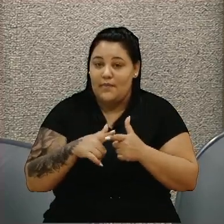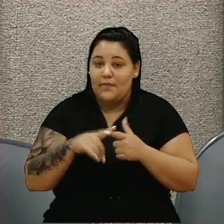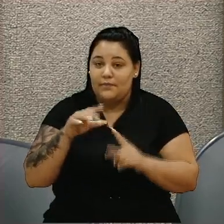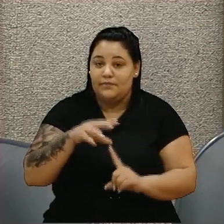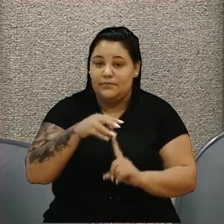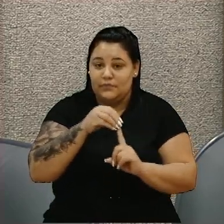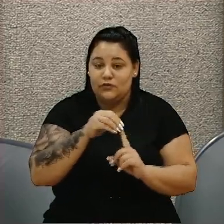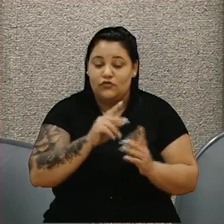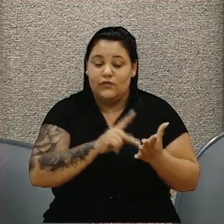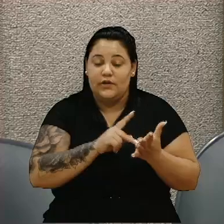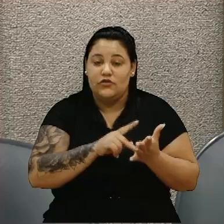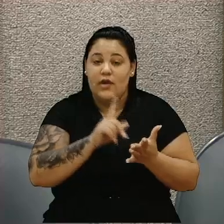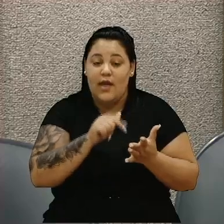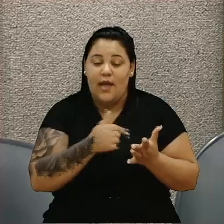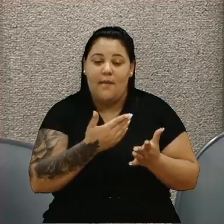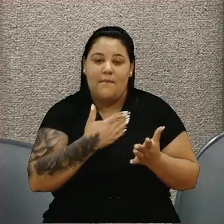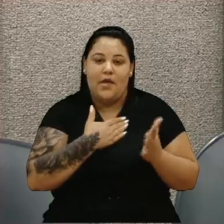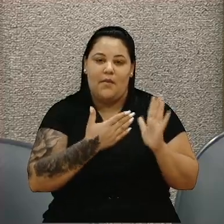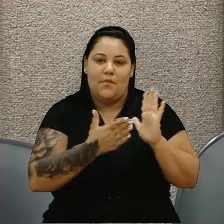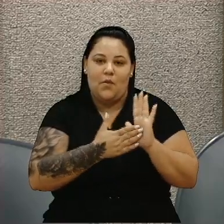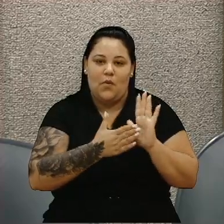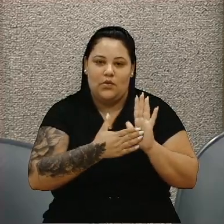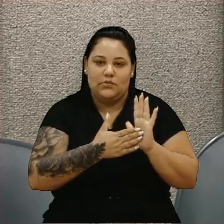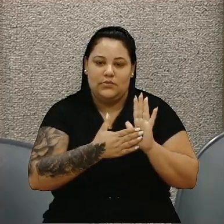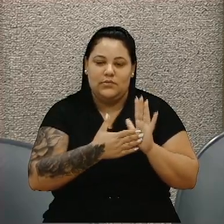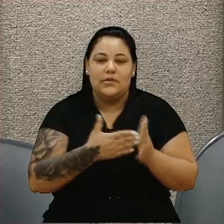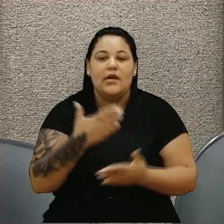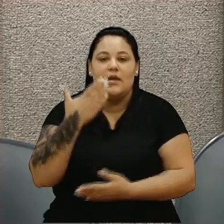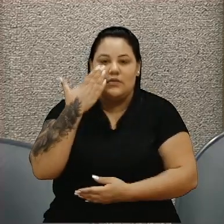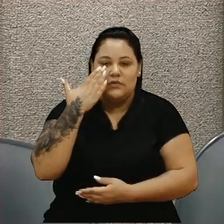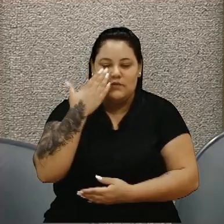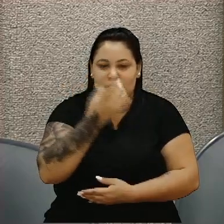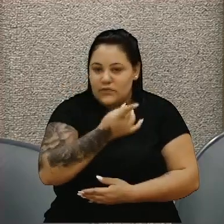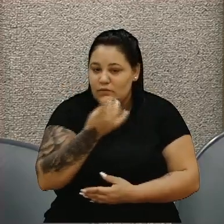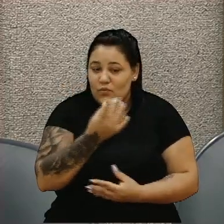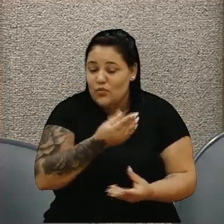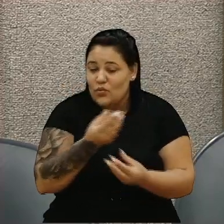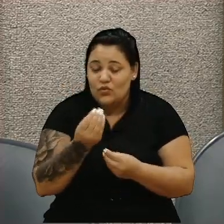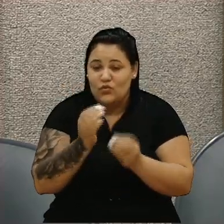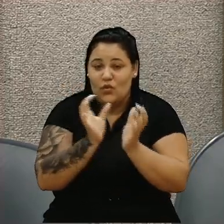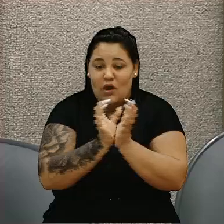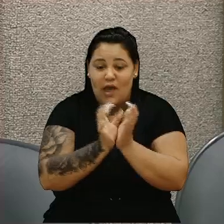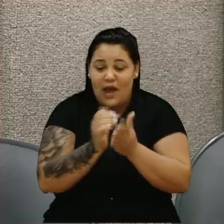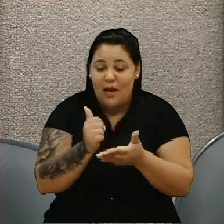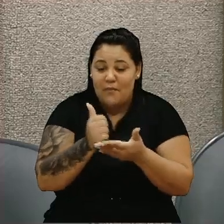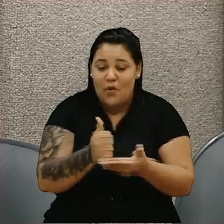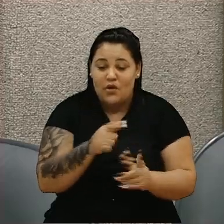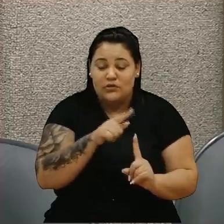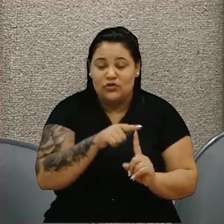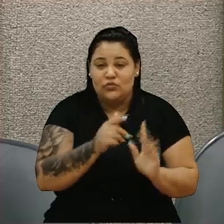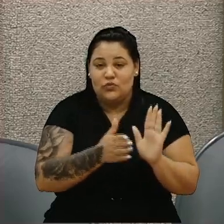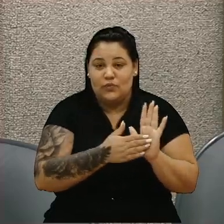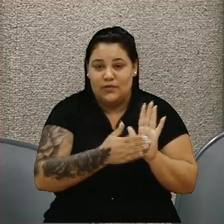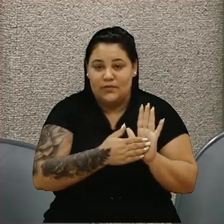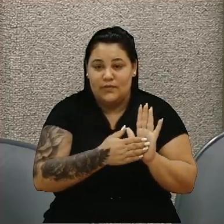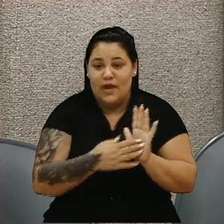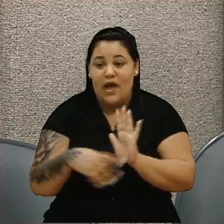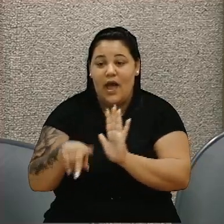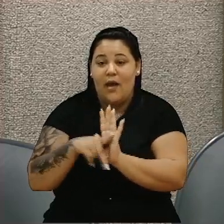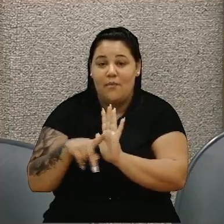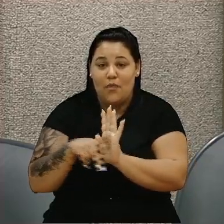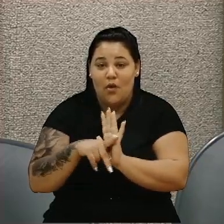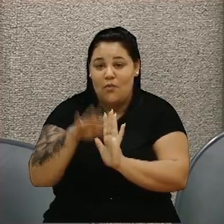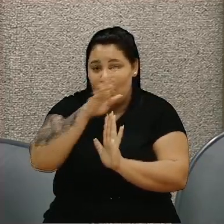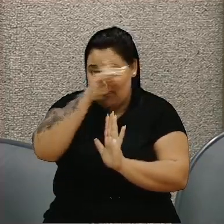fato. É a minha proposta. Eu sei que vários colegas nossos defendem esse tipo de proposta, a própria prefeitura